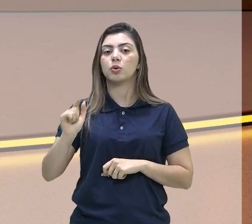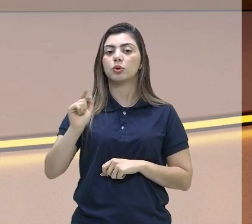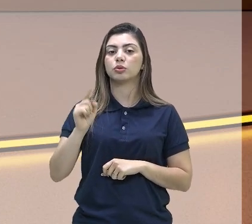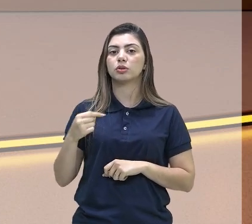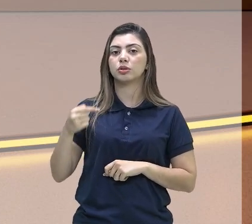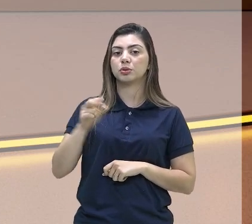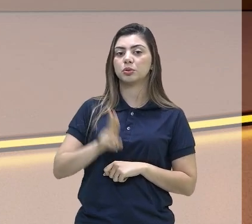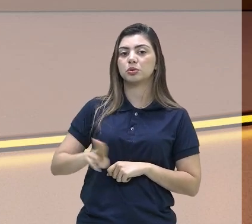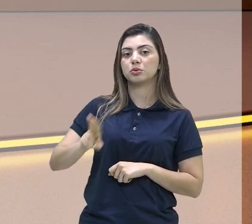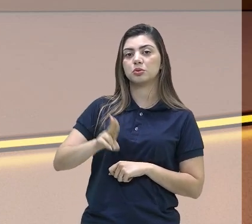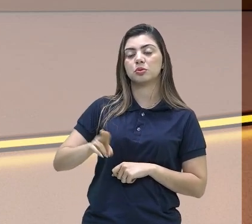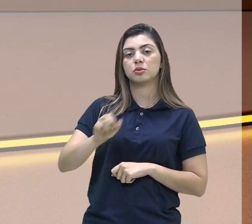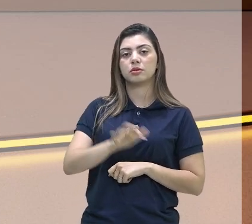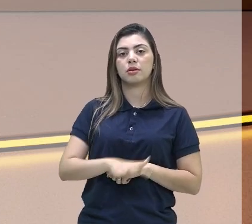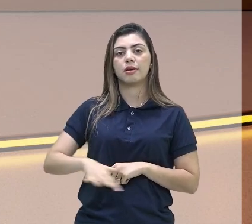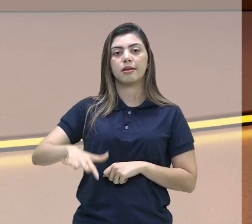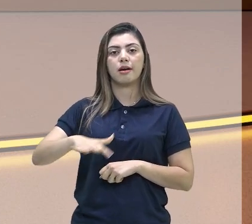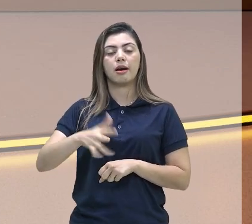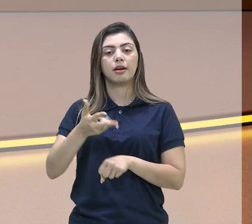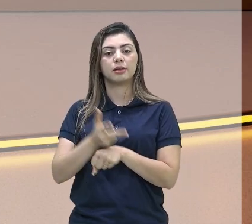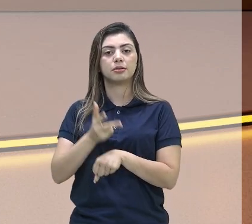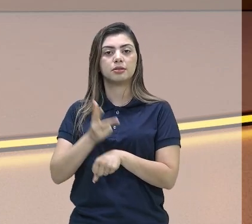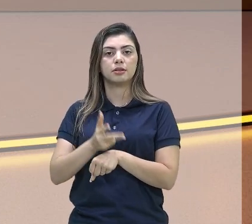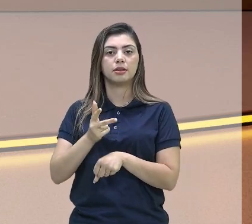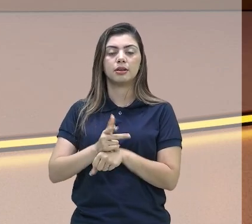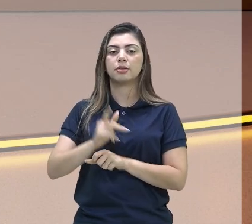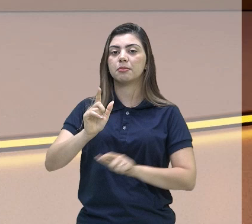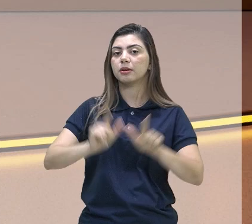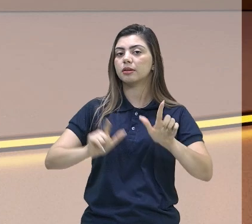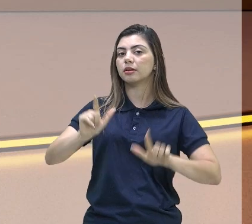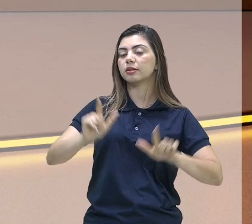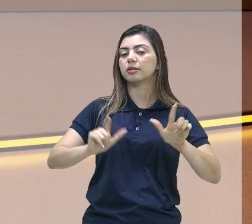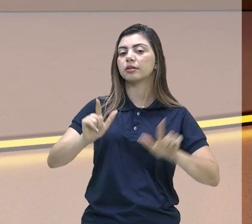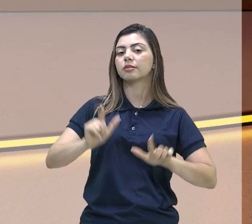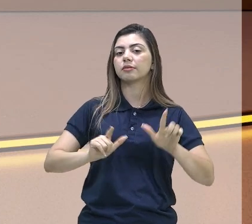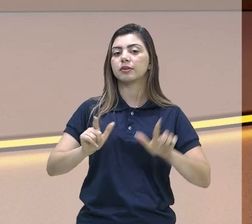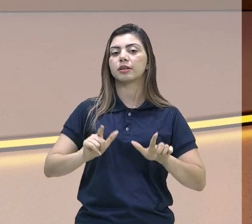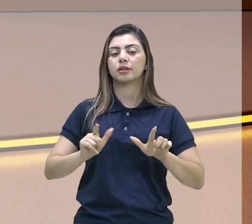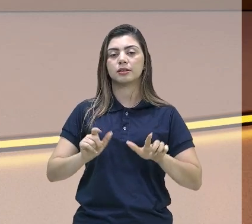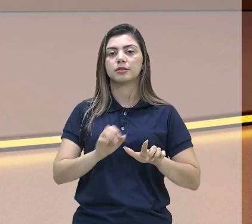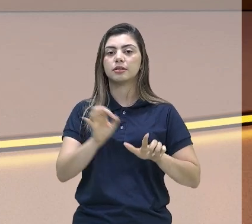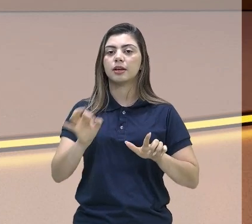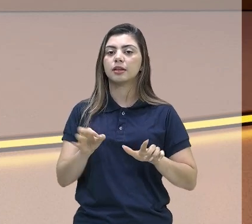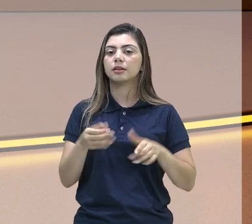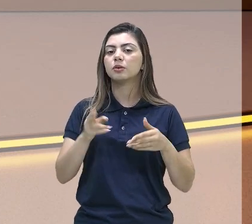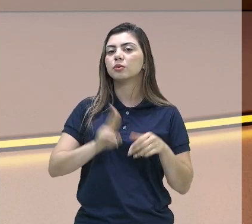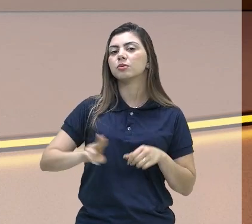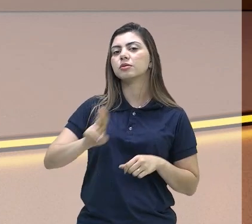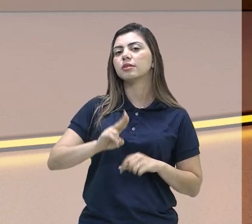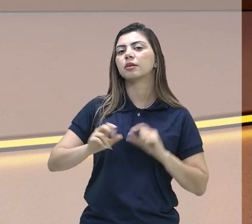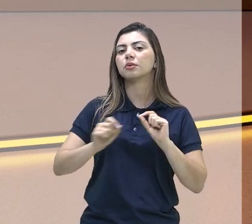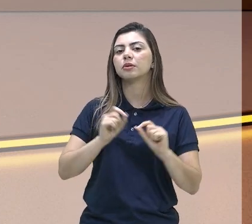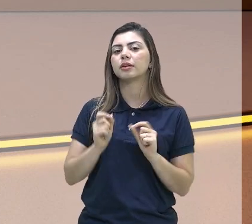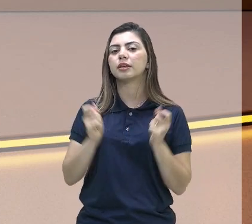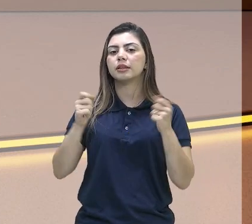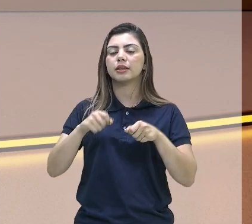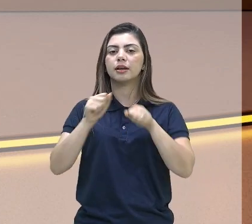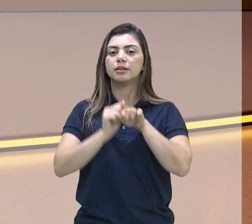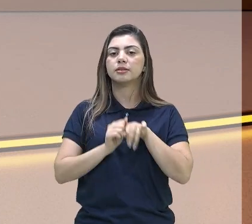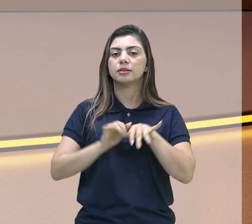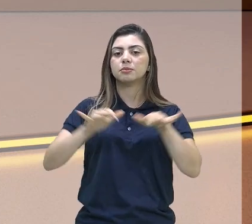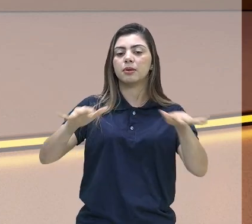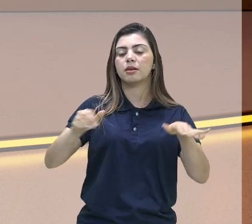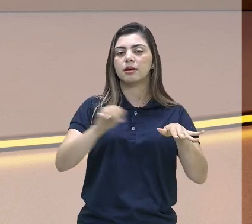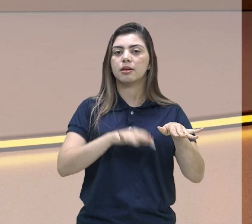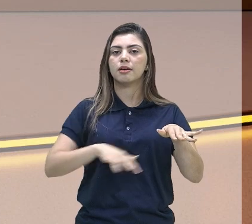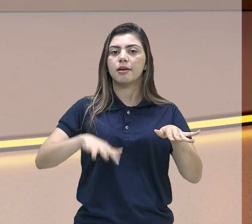além do cinema, da televisão, que é muito utilizado para difundir as ideias da